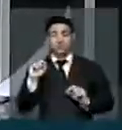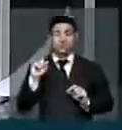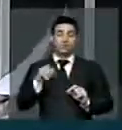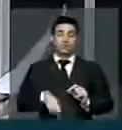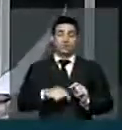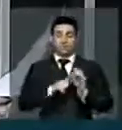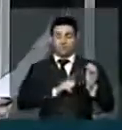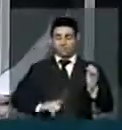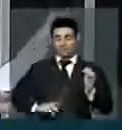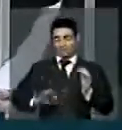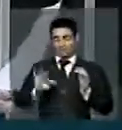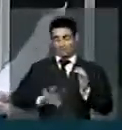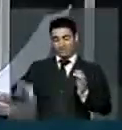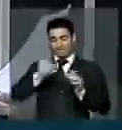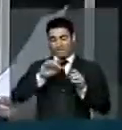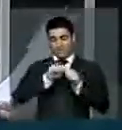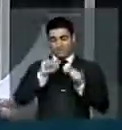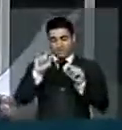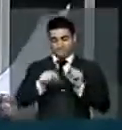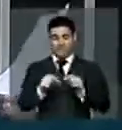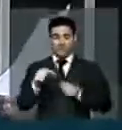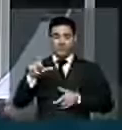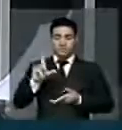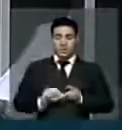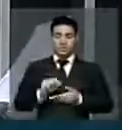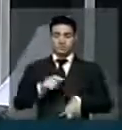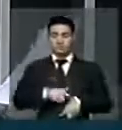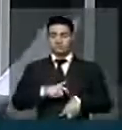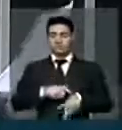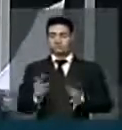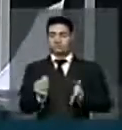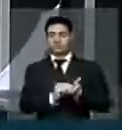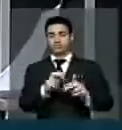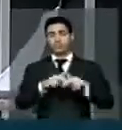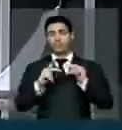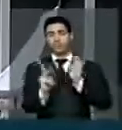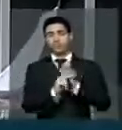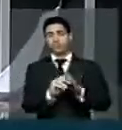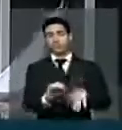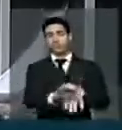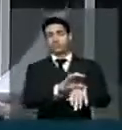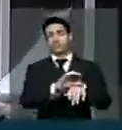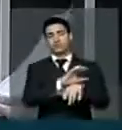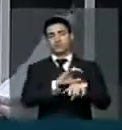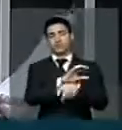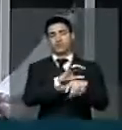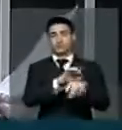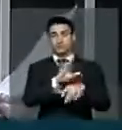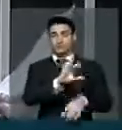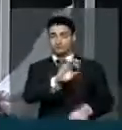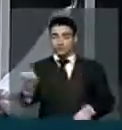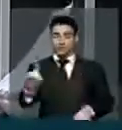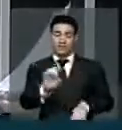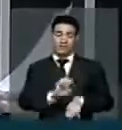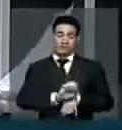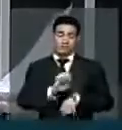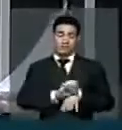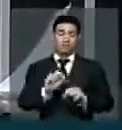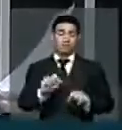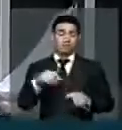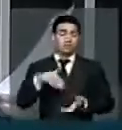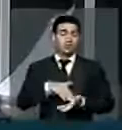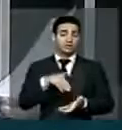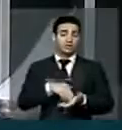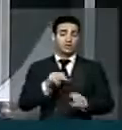repassava aos municípios os percentuais mínimos estabelecidos pela Constituição. No caso dos estados, o mínimo